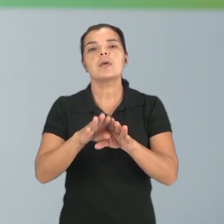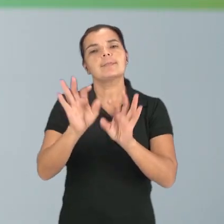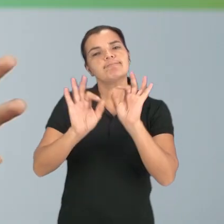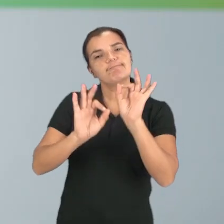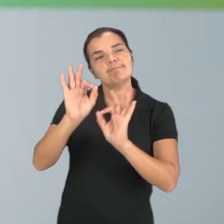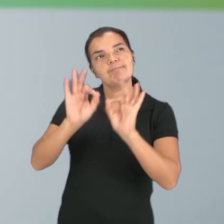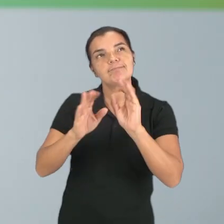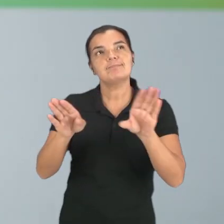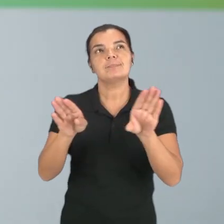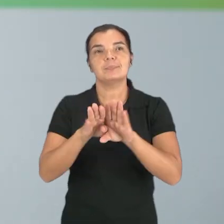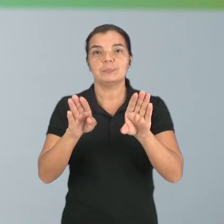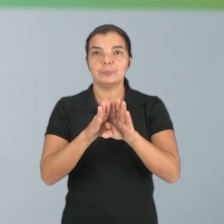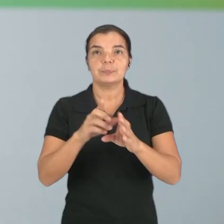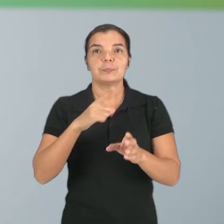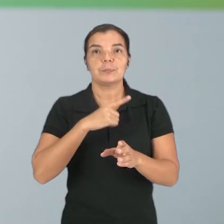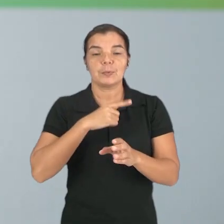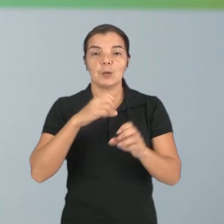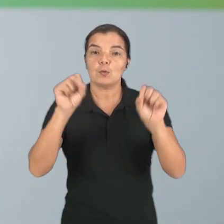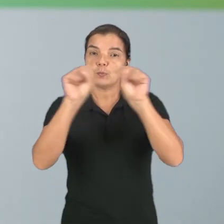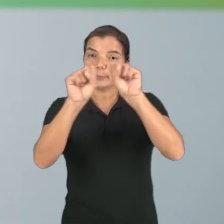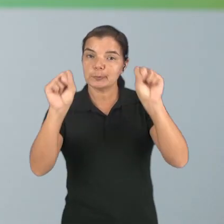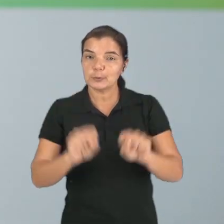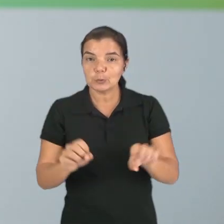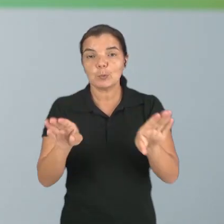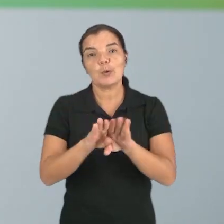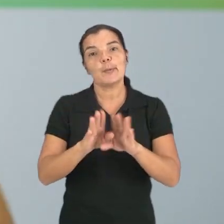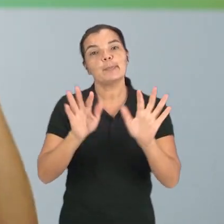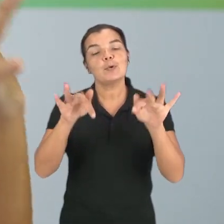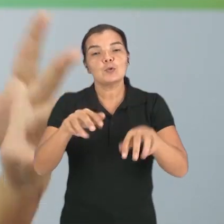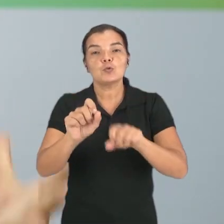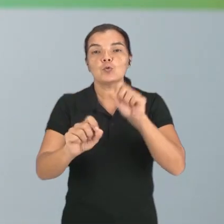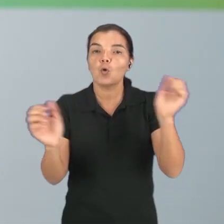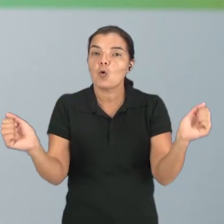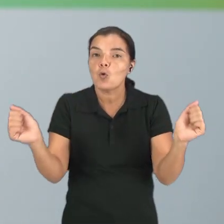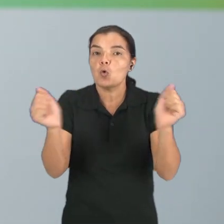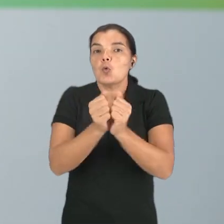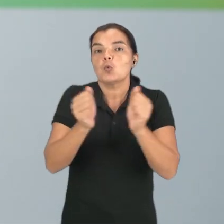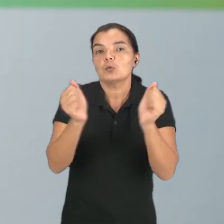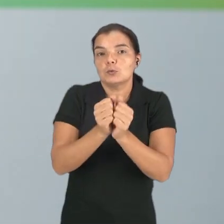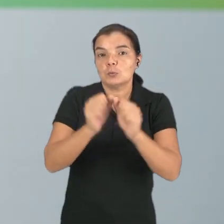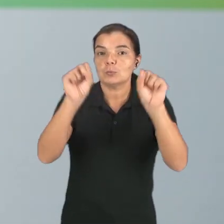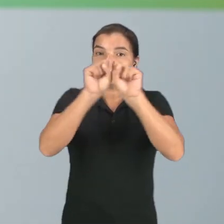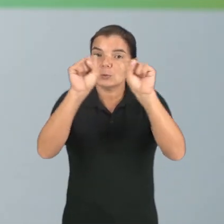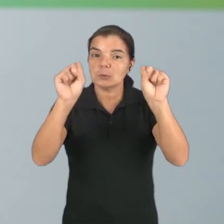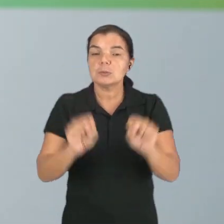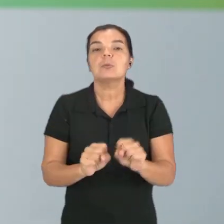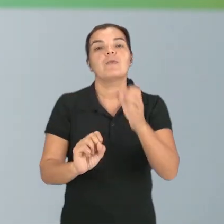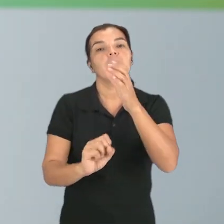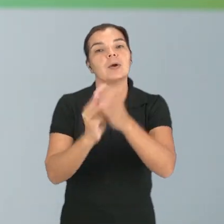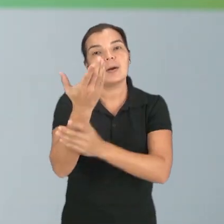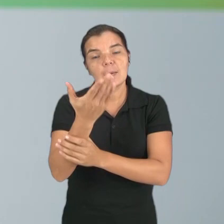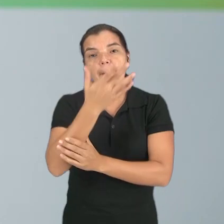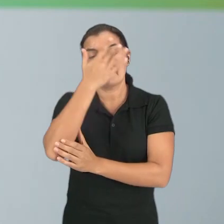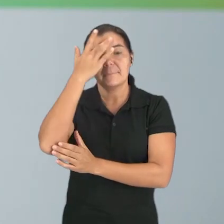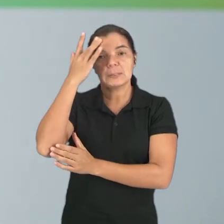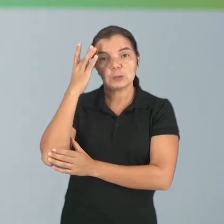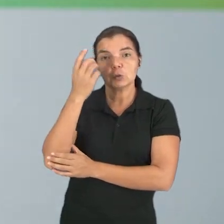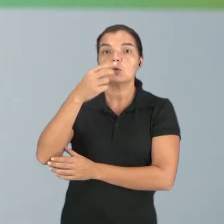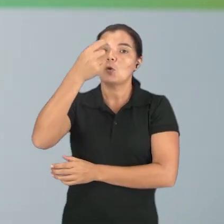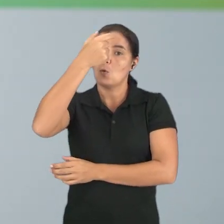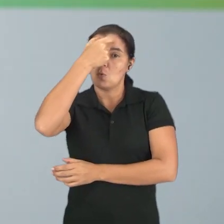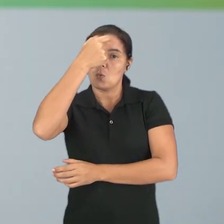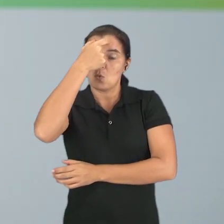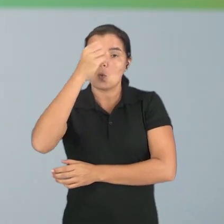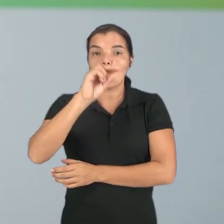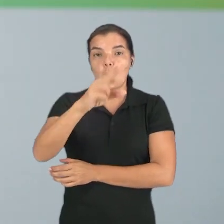órgãos reunidos, a gente vai ter os sistemas, e por último, o conjunto de sistemas vai dar origem a um tipo de organismo